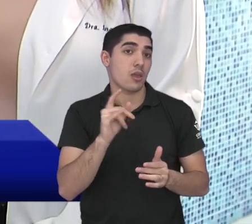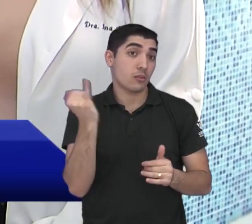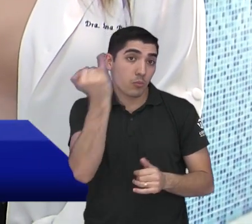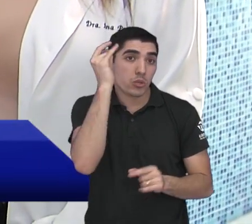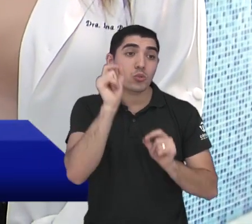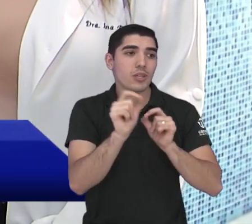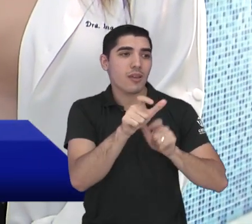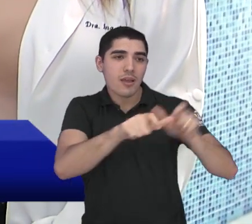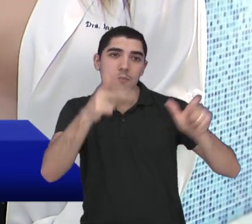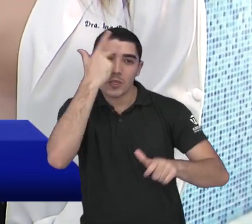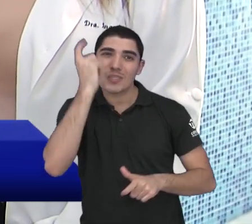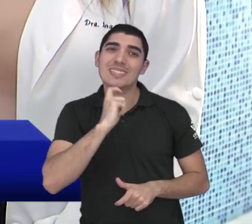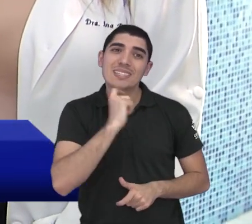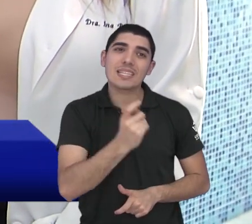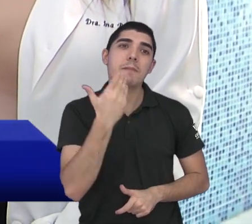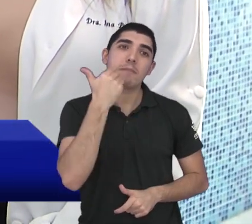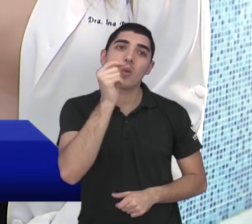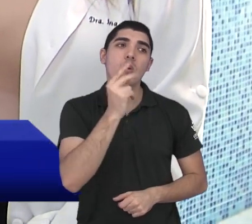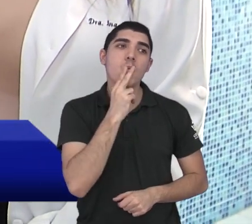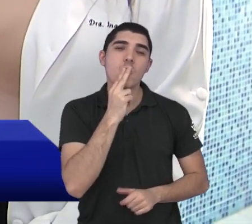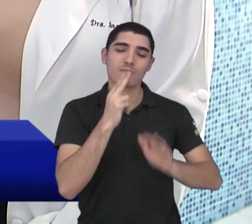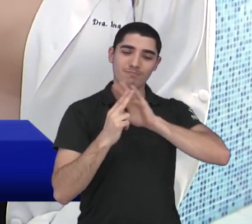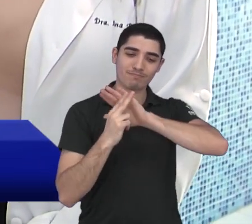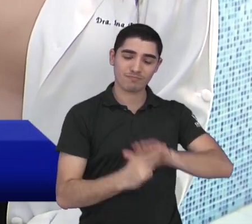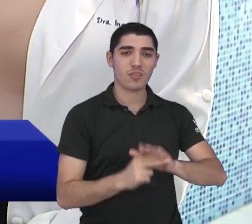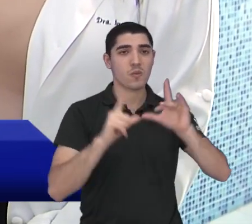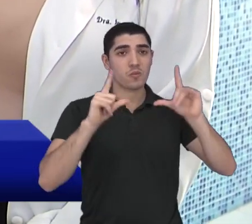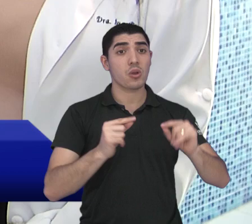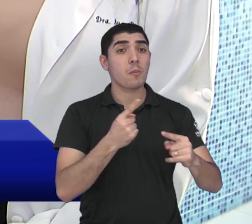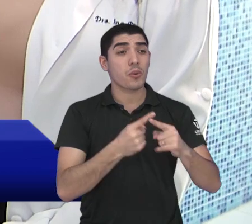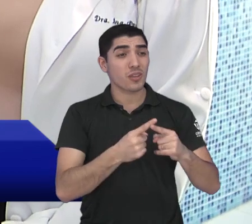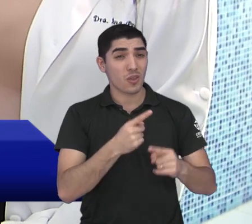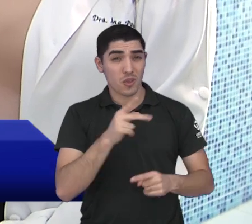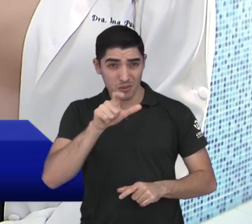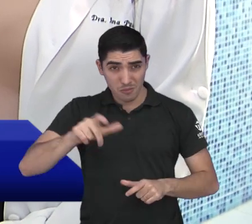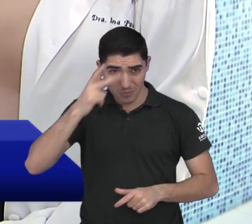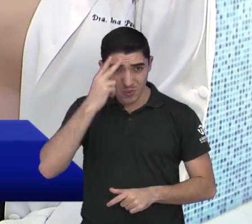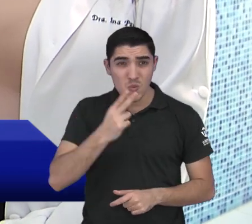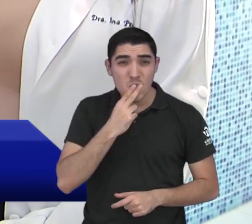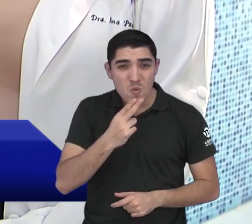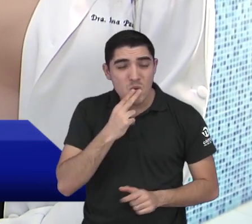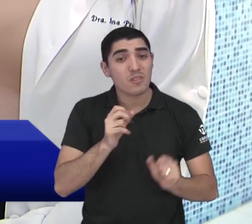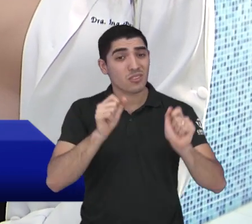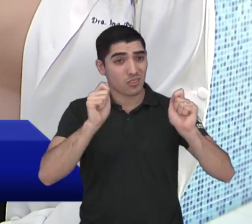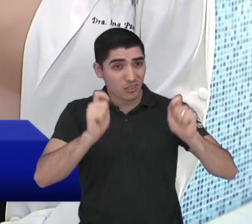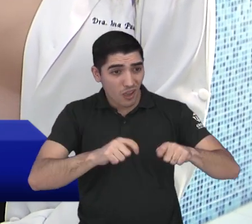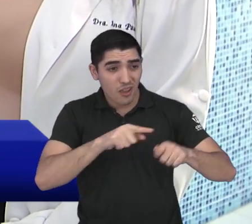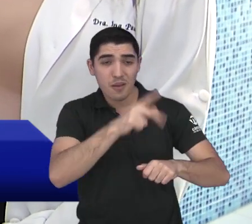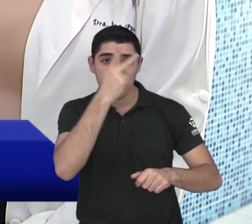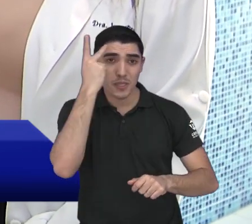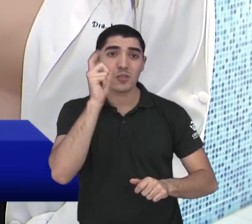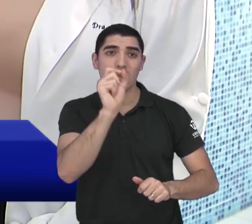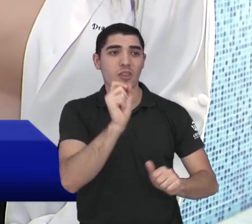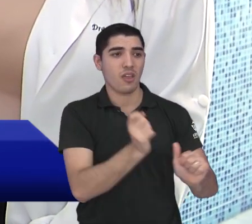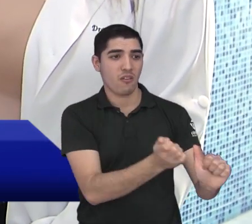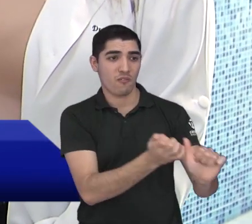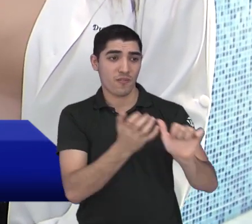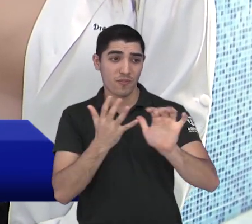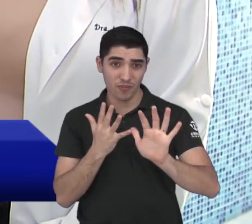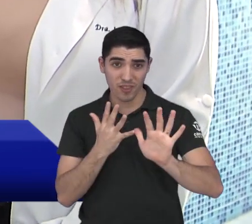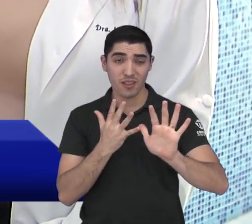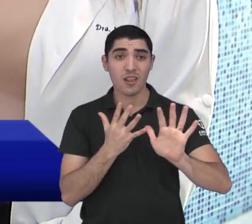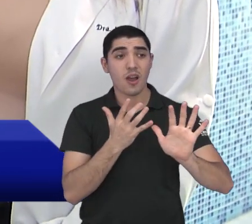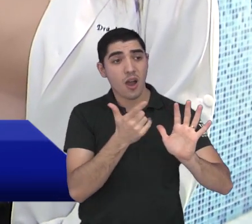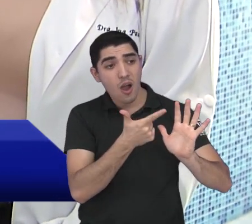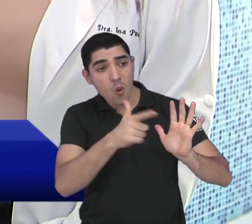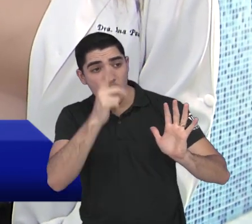na contrapartida, o interessante seria que ninguém fumasse, porque, na verdade, o fumante, ele onera o sistema público de saúde, ele pode